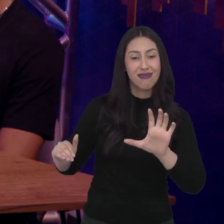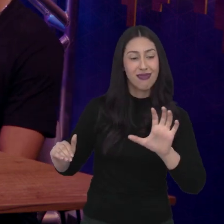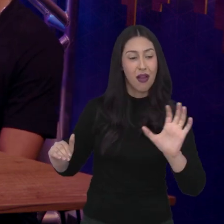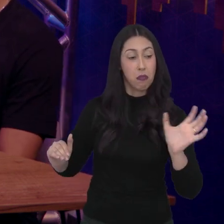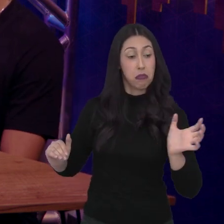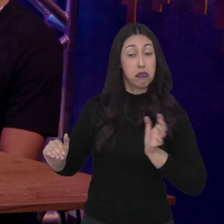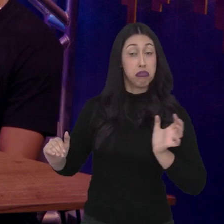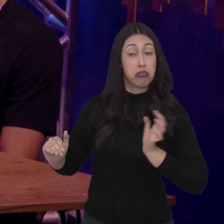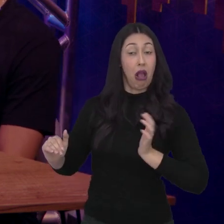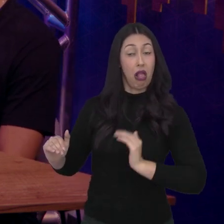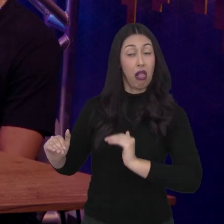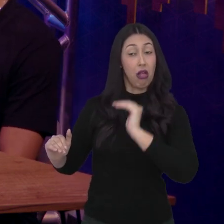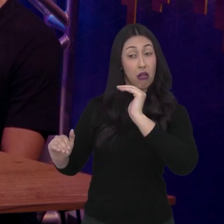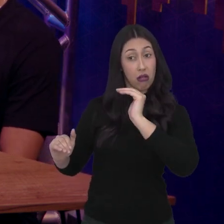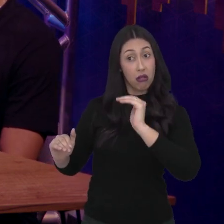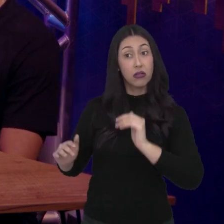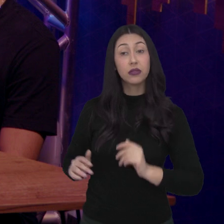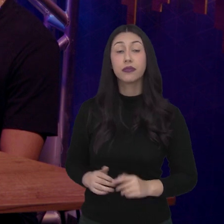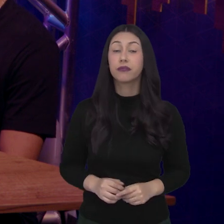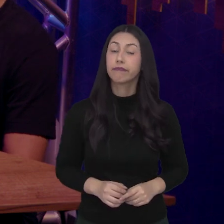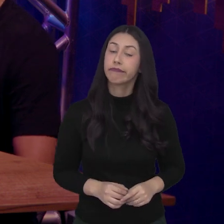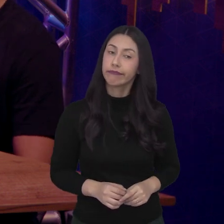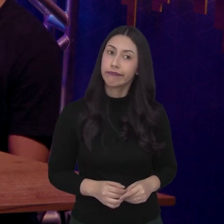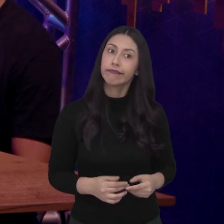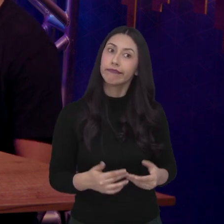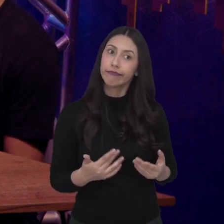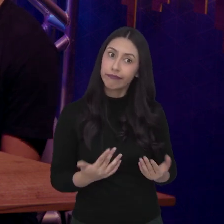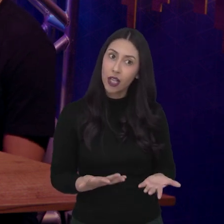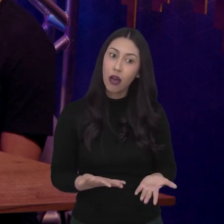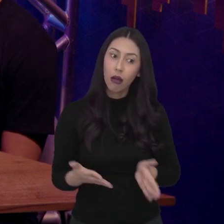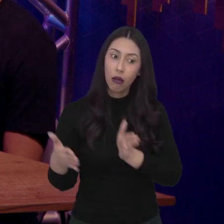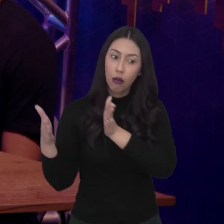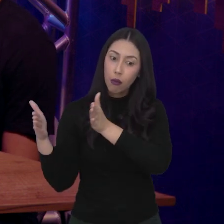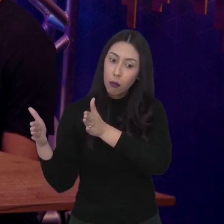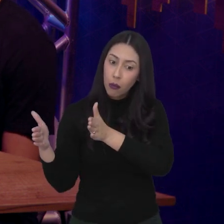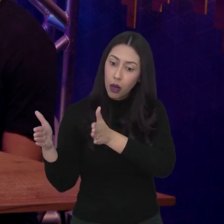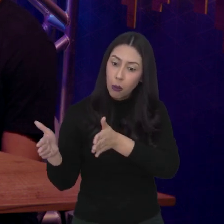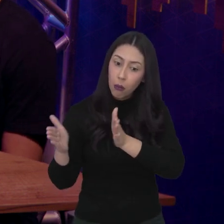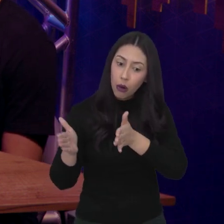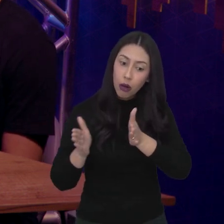favorecidos, economicamente falando. Uhum. E aí é todo um processo